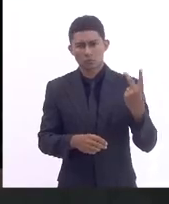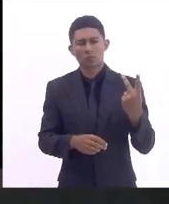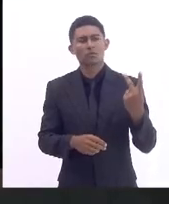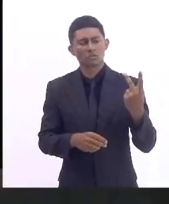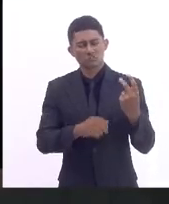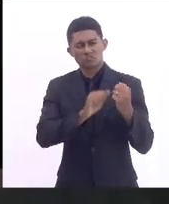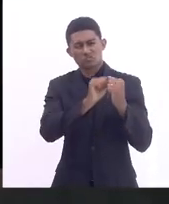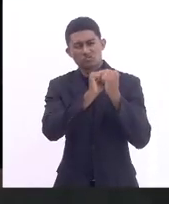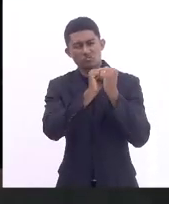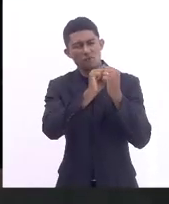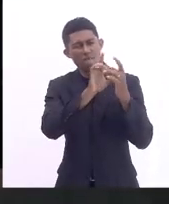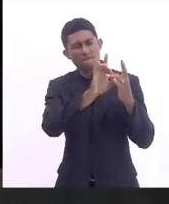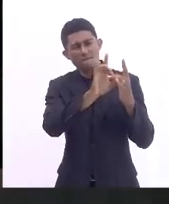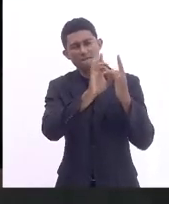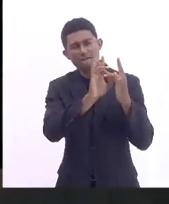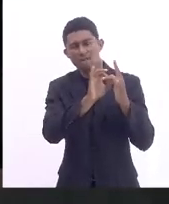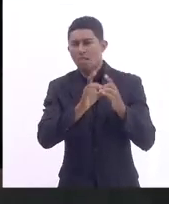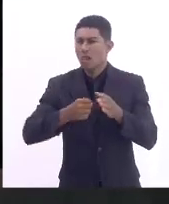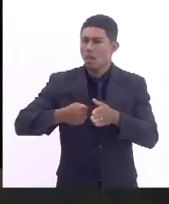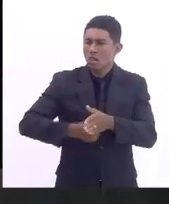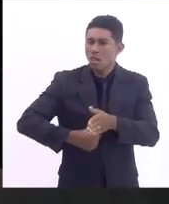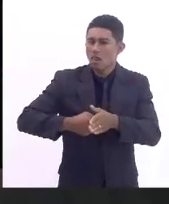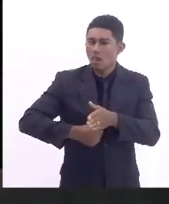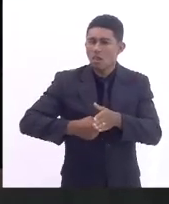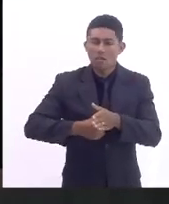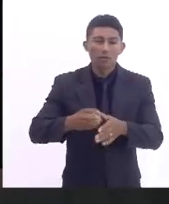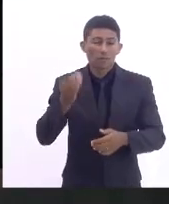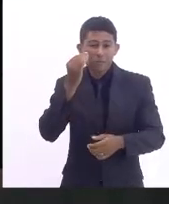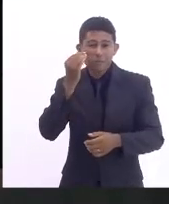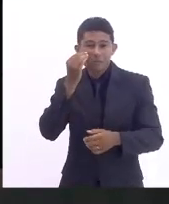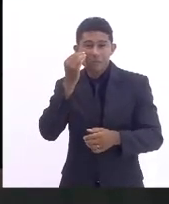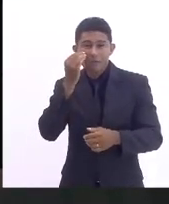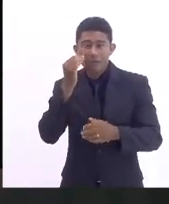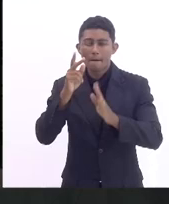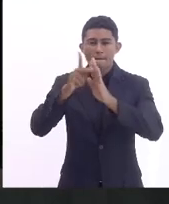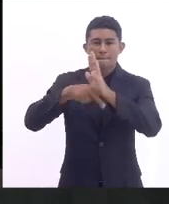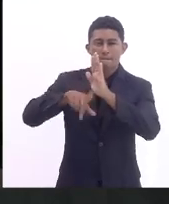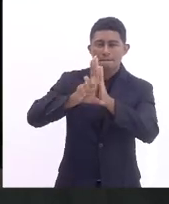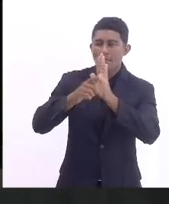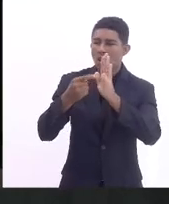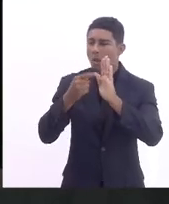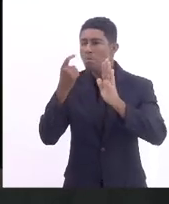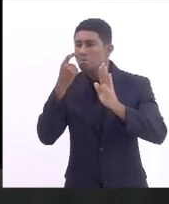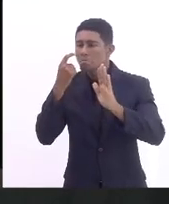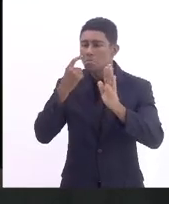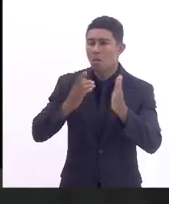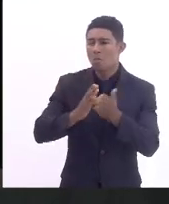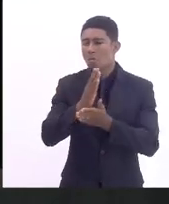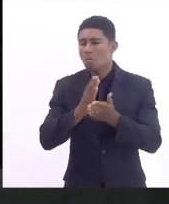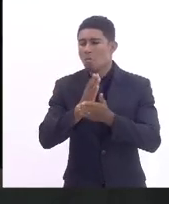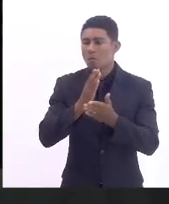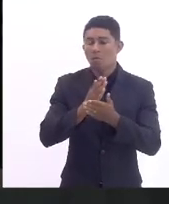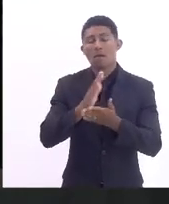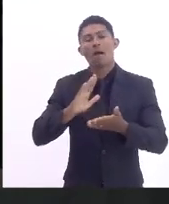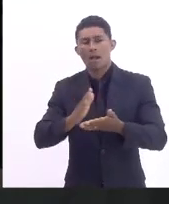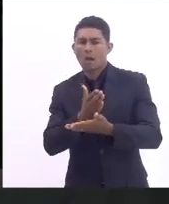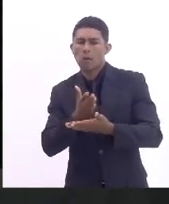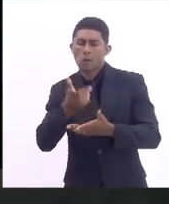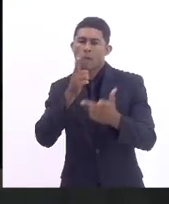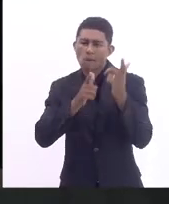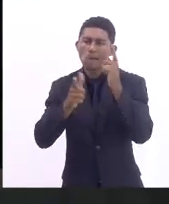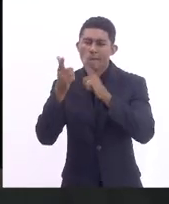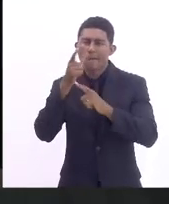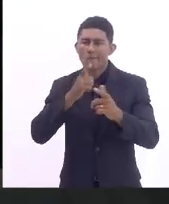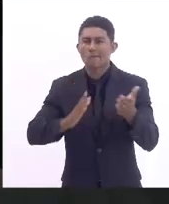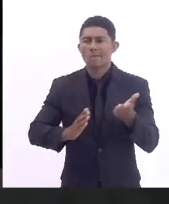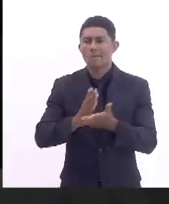ombro a ombro a gente tentava avançar algumas coisas a gente até avançava no